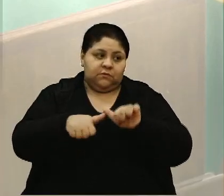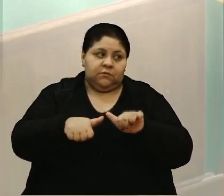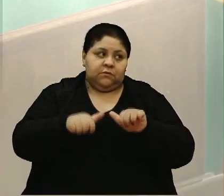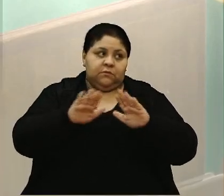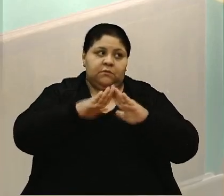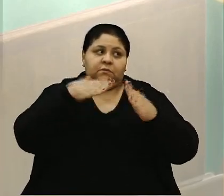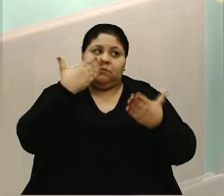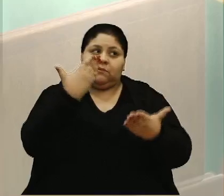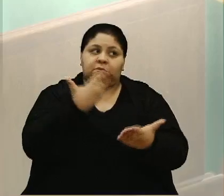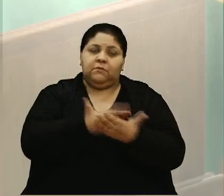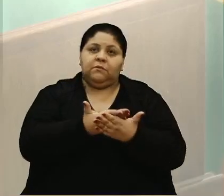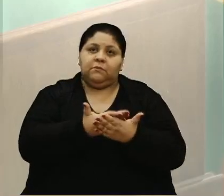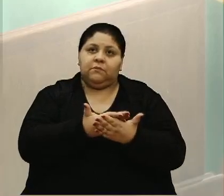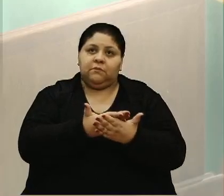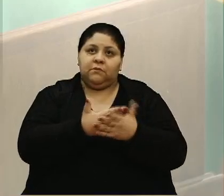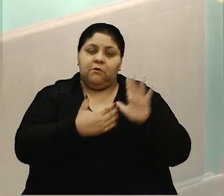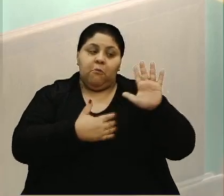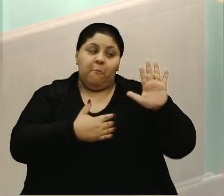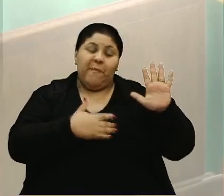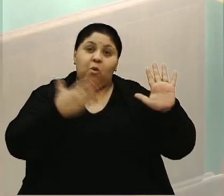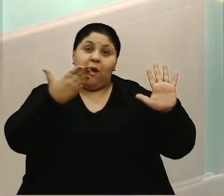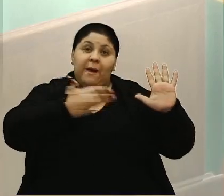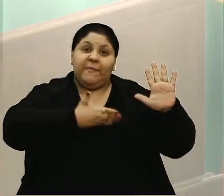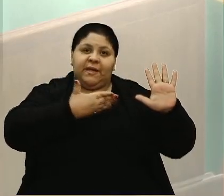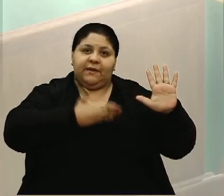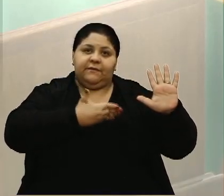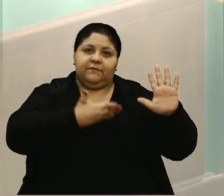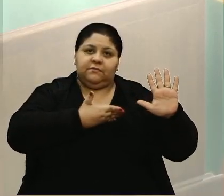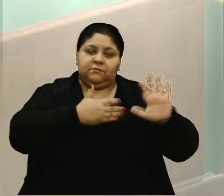escola Mão Amiga.